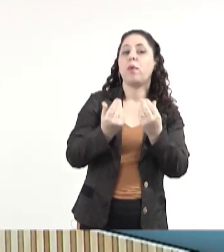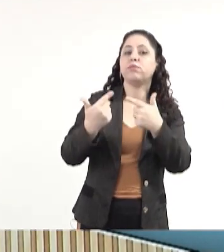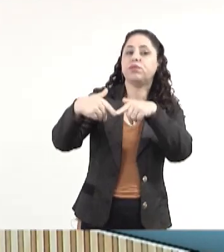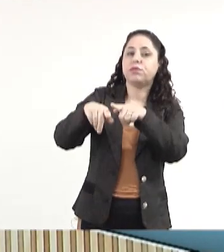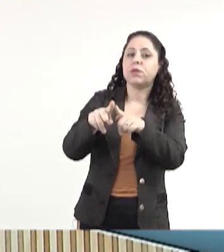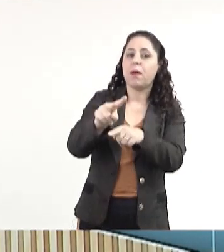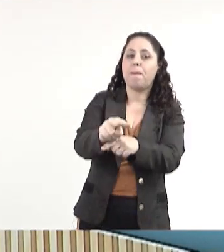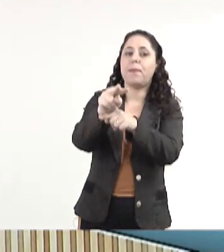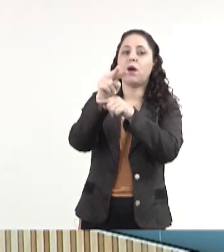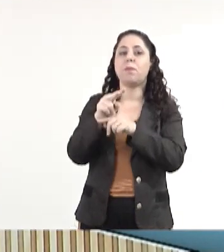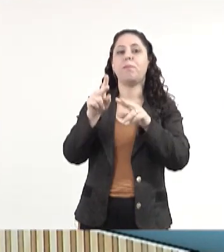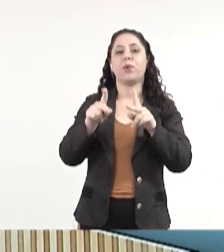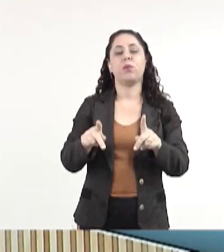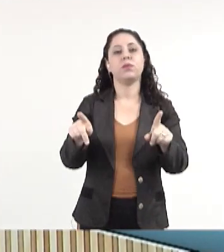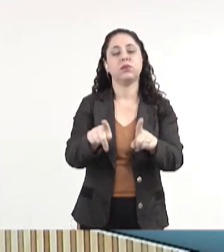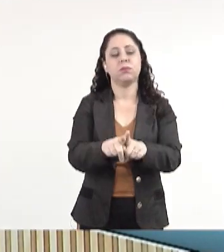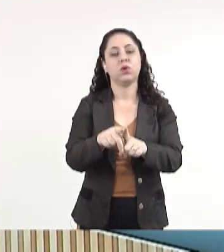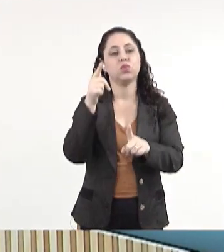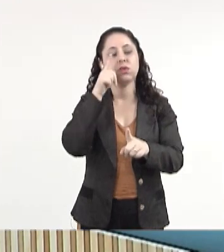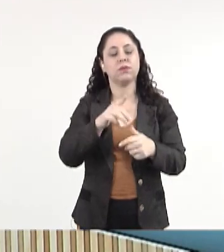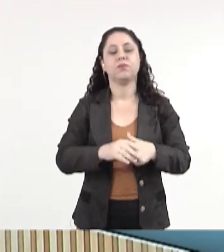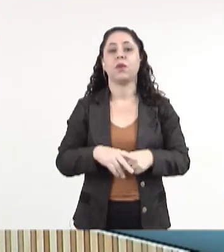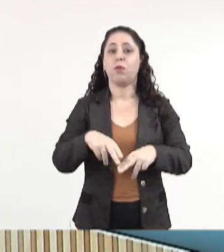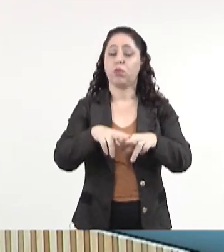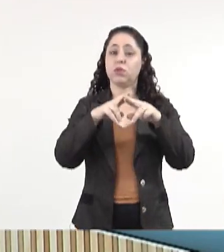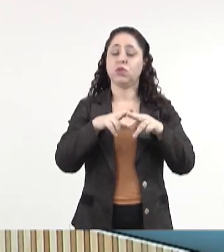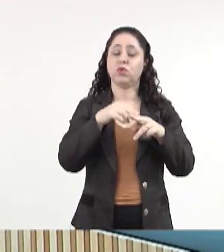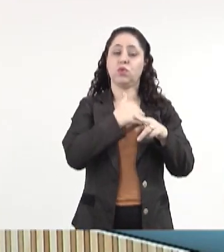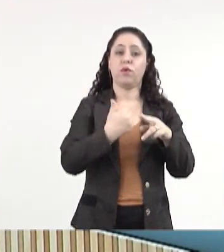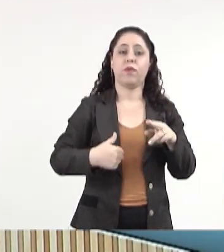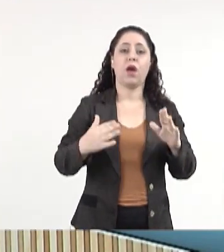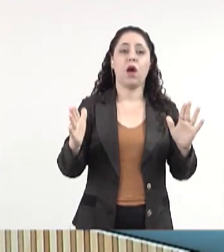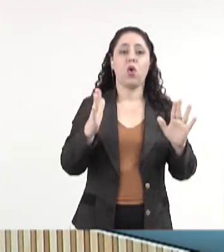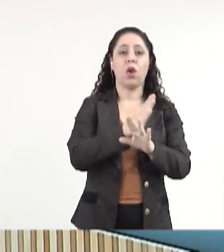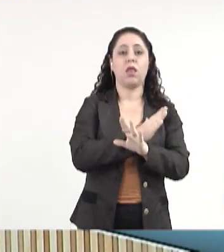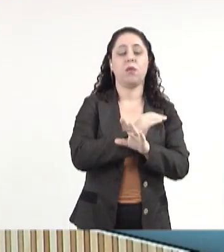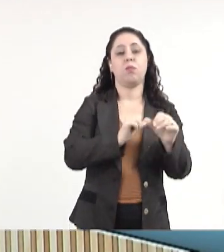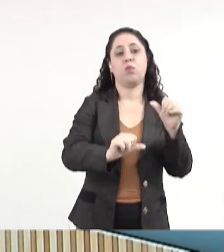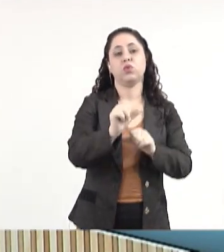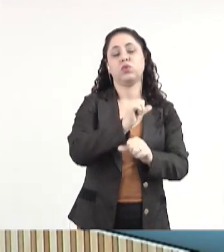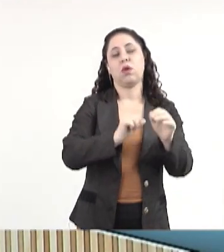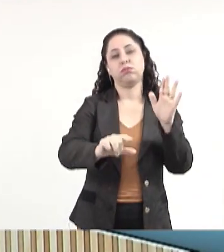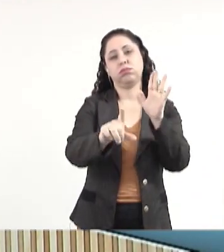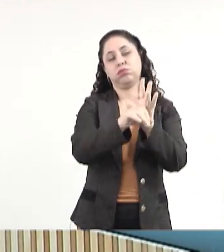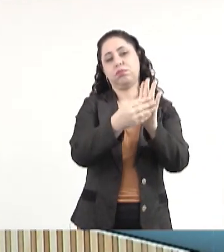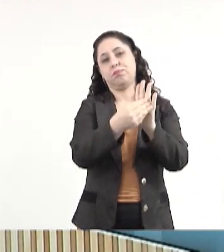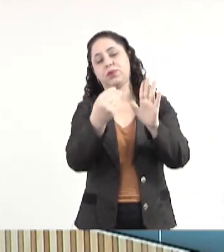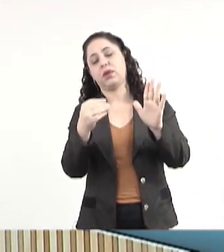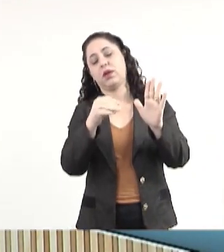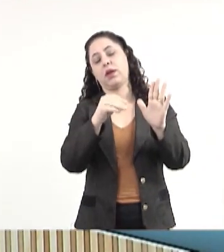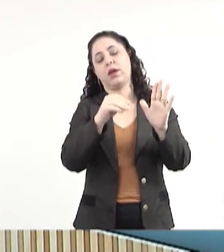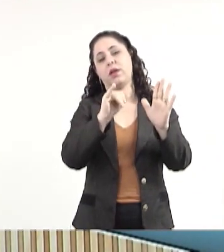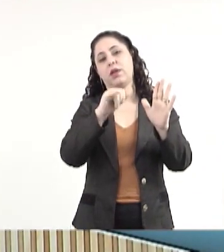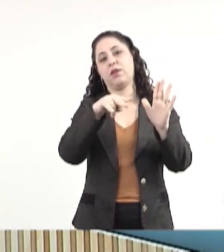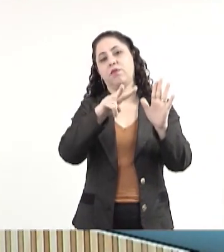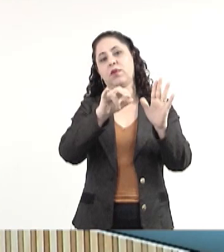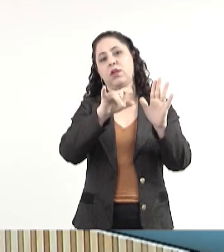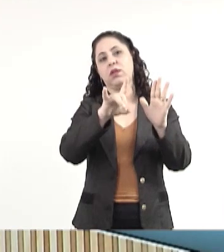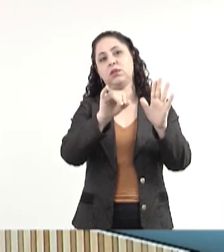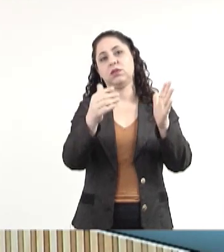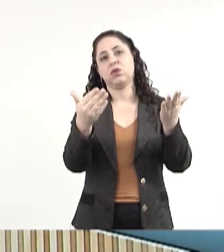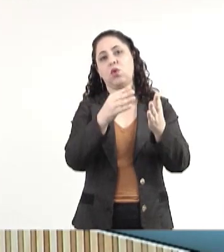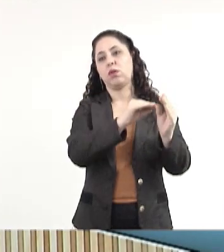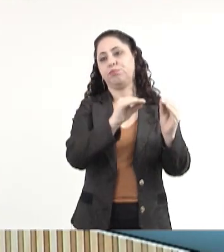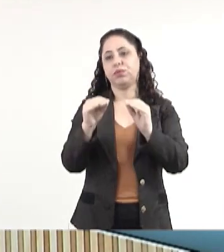também empréstimos em bancos públicos. Então, o governo fez a transferência, tirou o auxílio invalidez da legislação do regime próprio de previdência